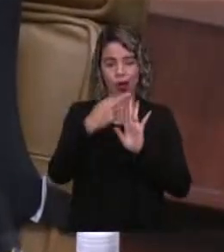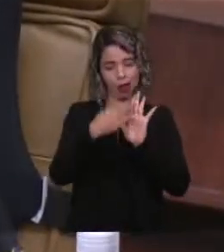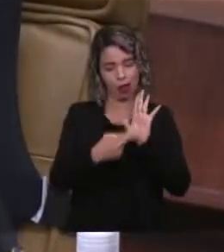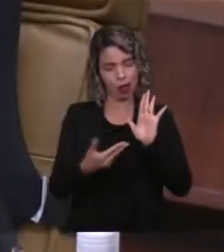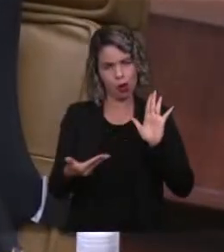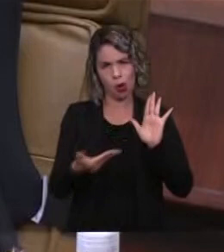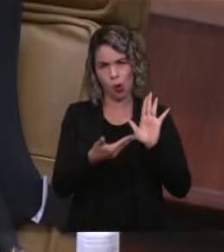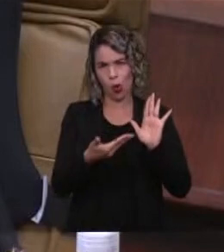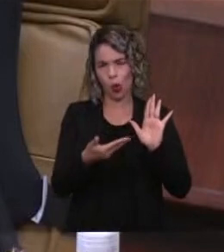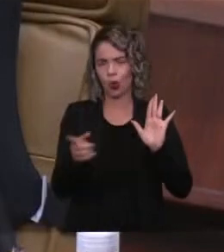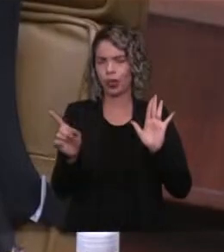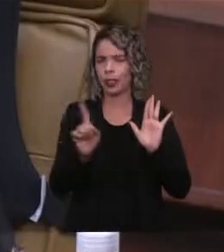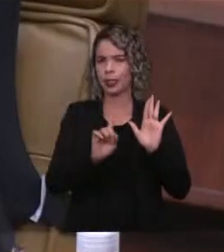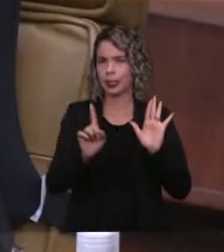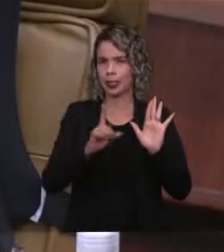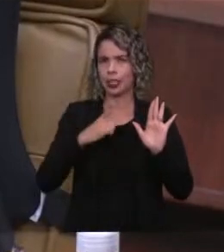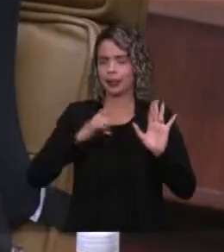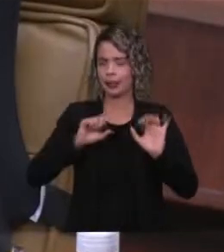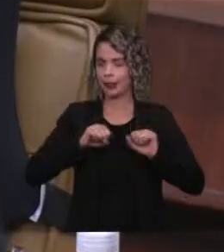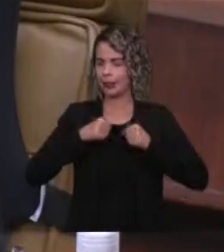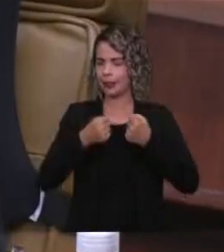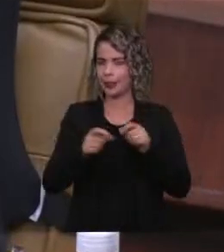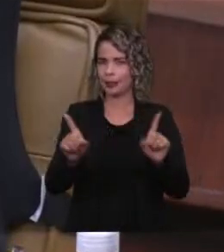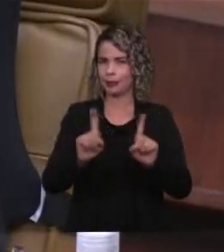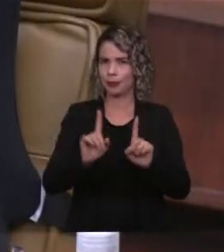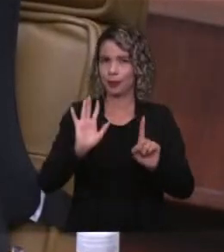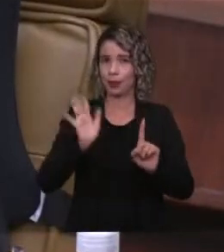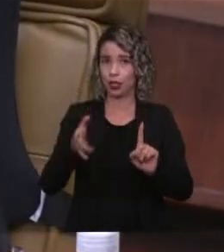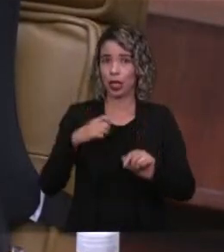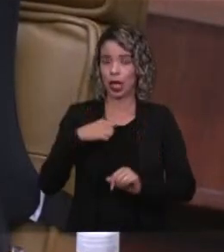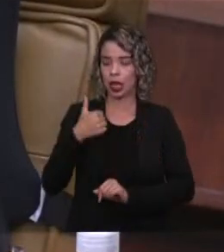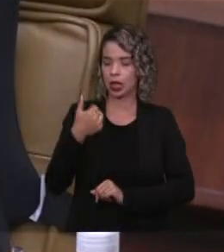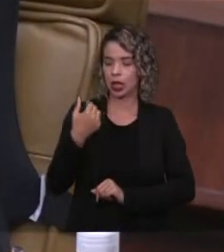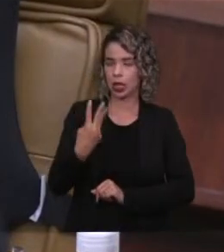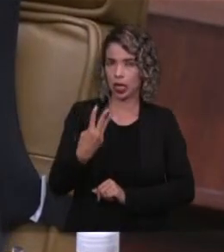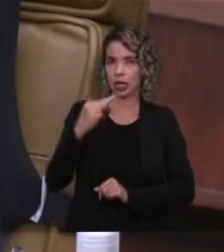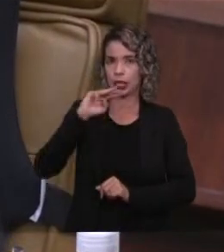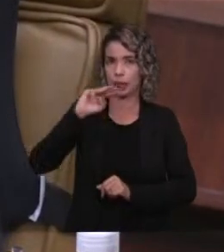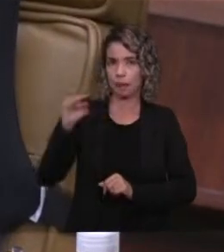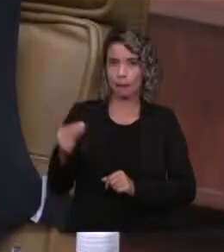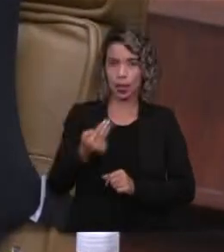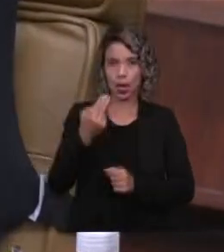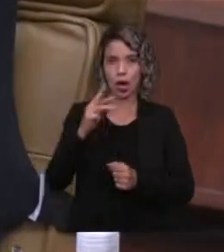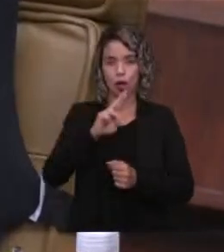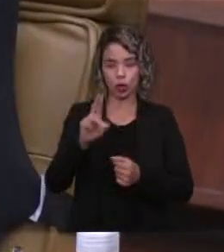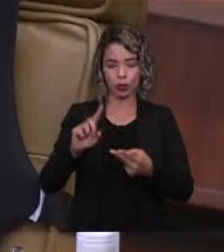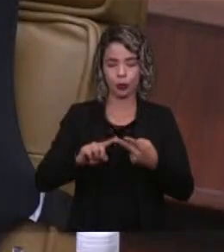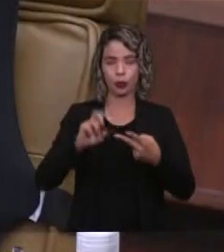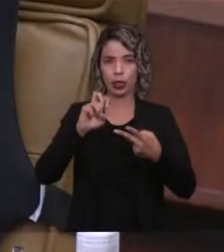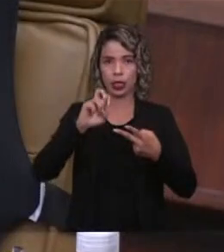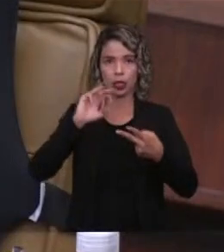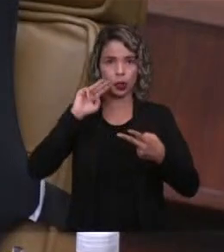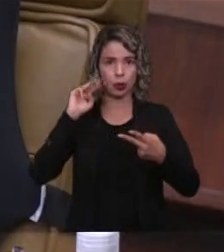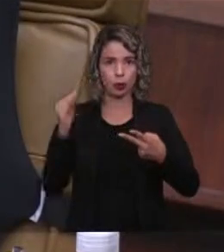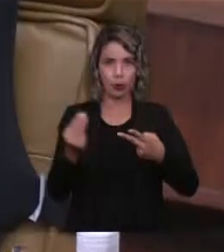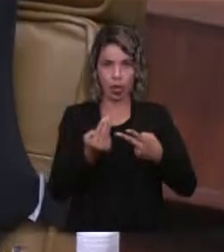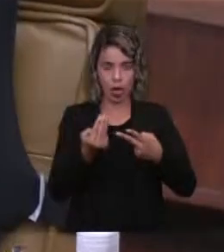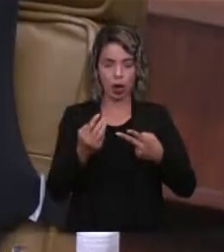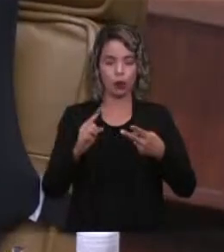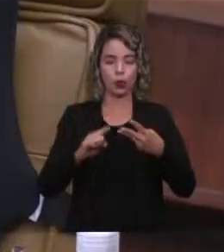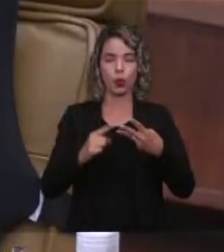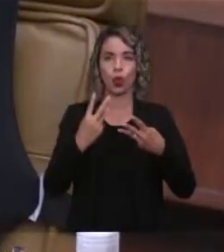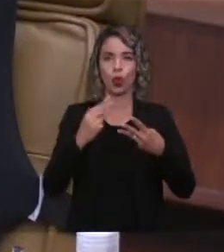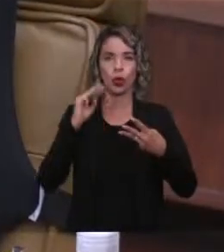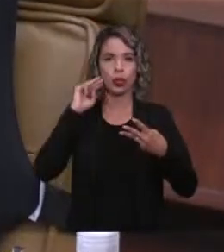não é de hoje que eu os defendo: 13 milhões Fernando Collor, 5 e 2 Pedro